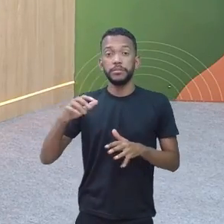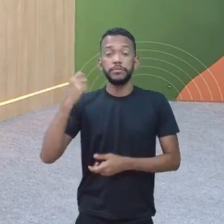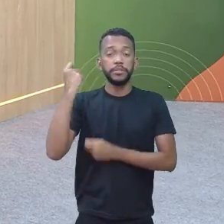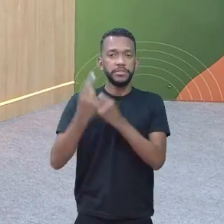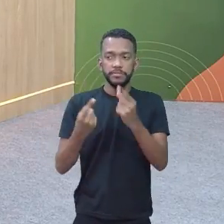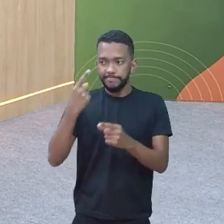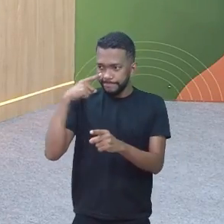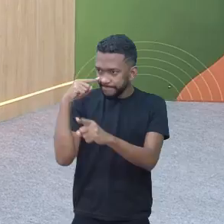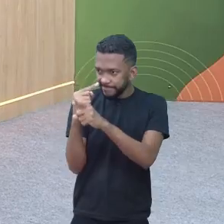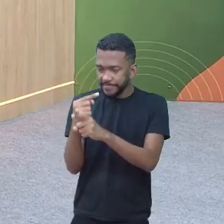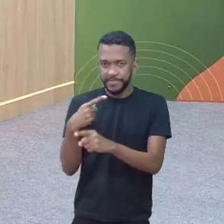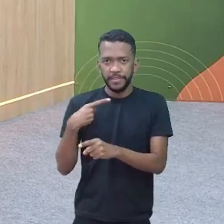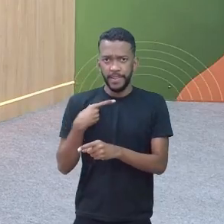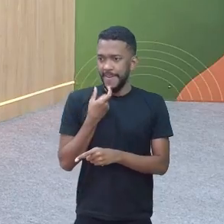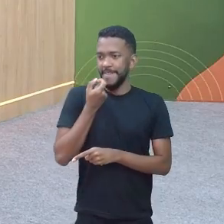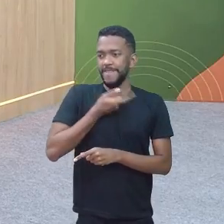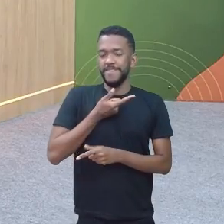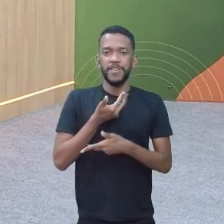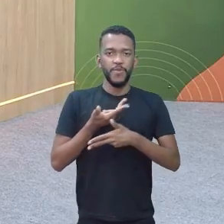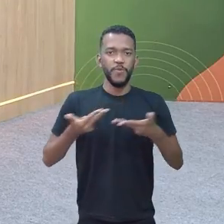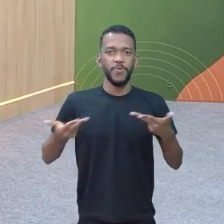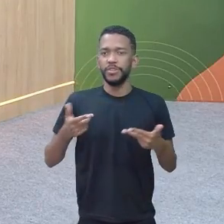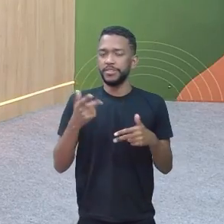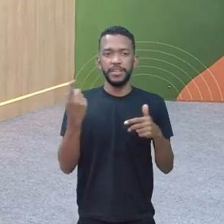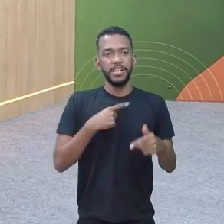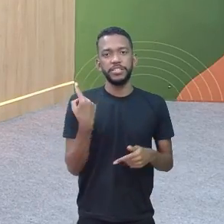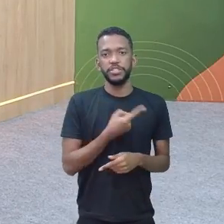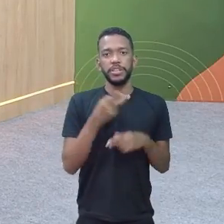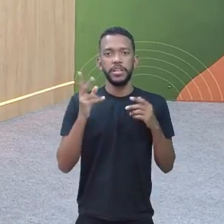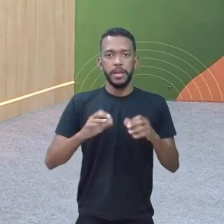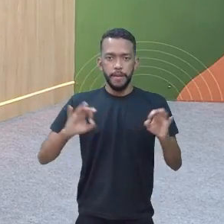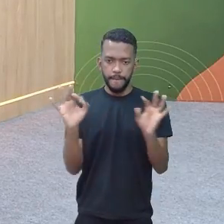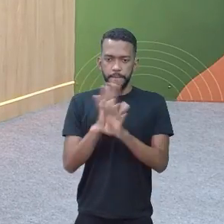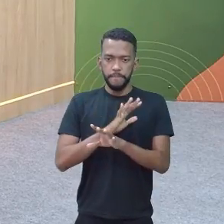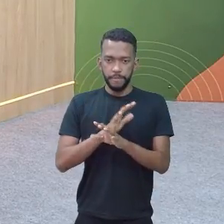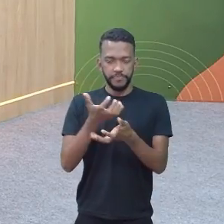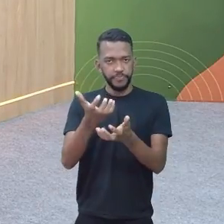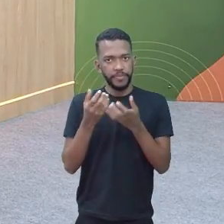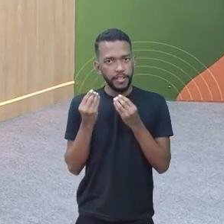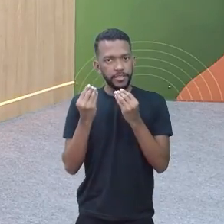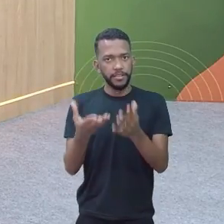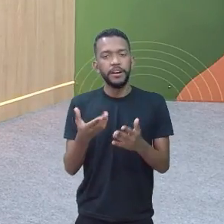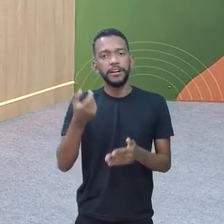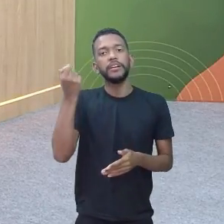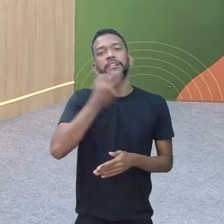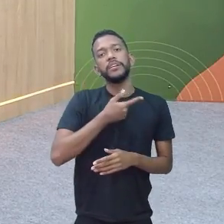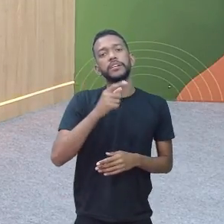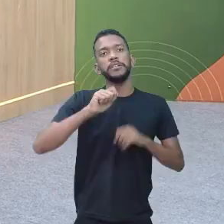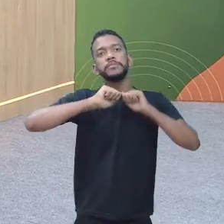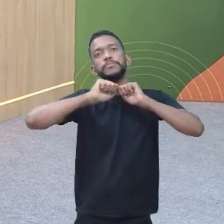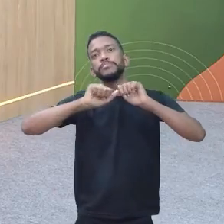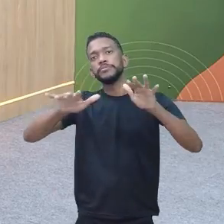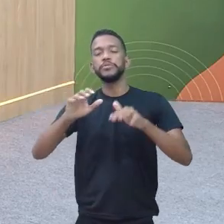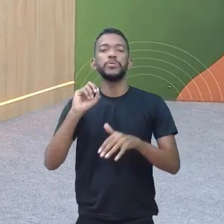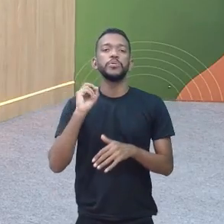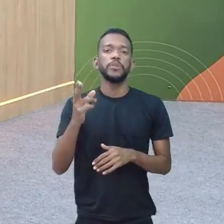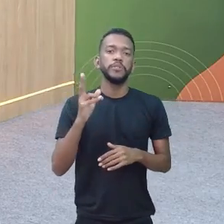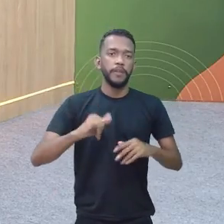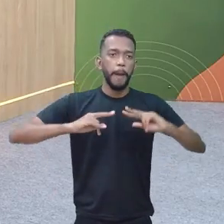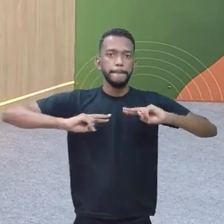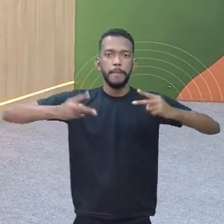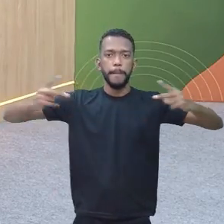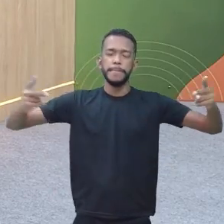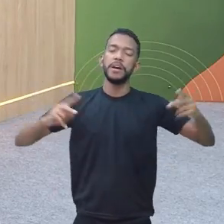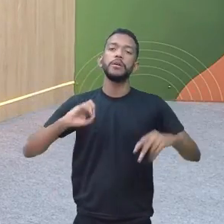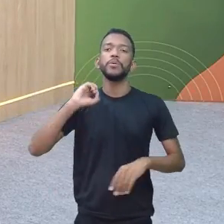consegue visualizar graça em alguma informação, a gente não necessariamente está querendo produzir alguma coisa que será viral, uma coisa que vai contagiar todo